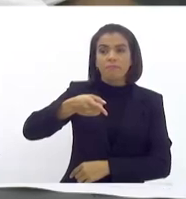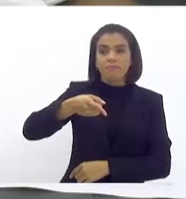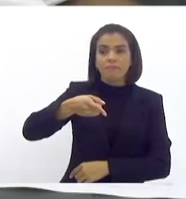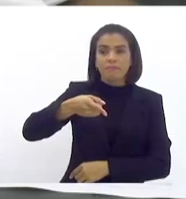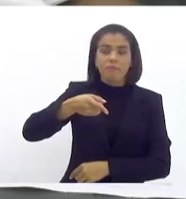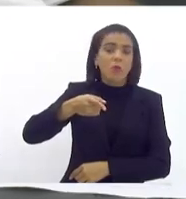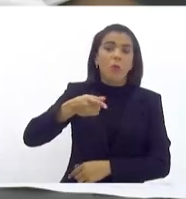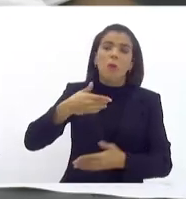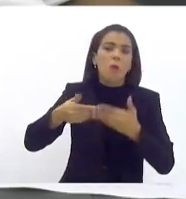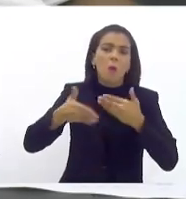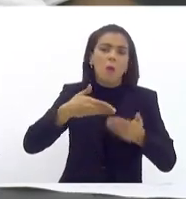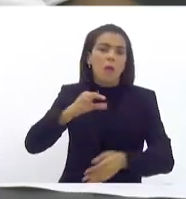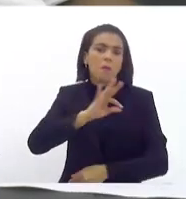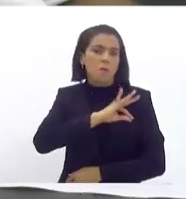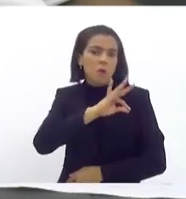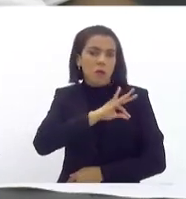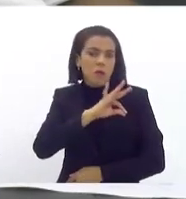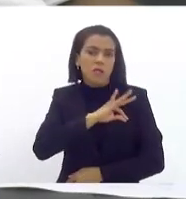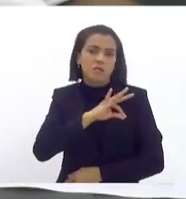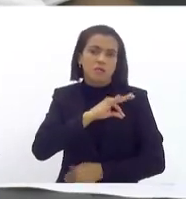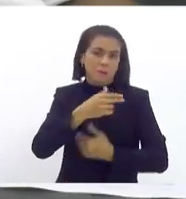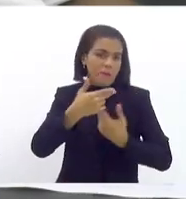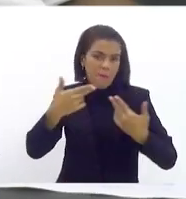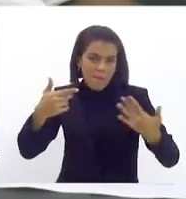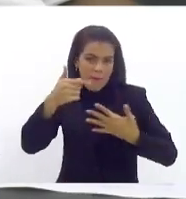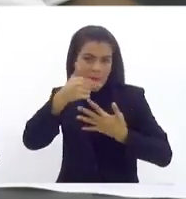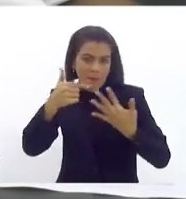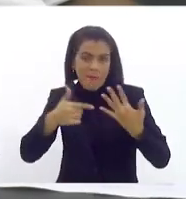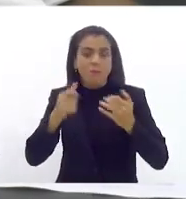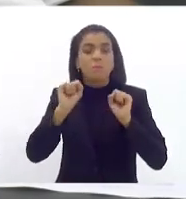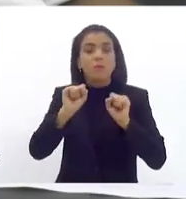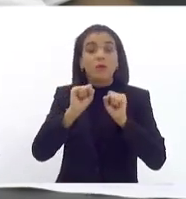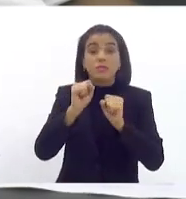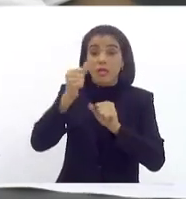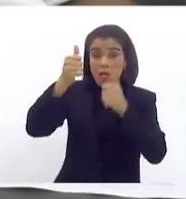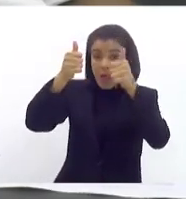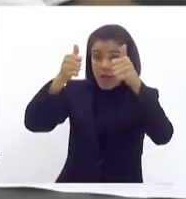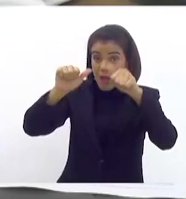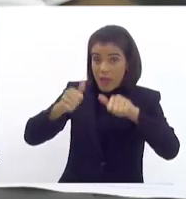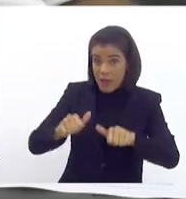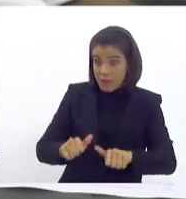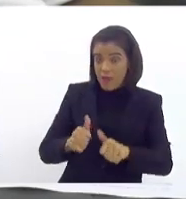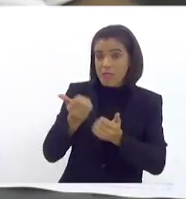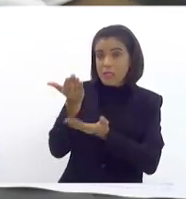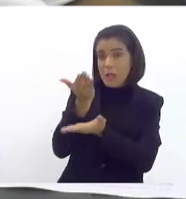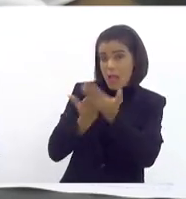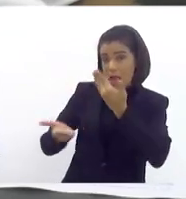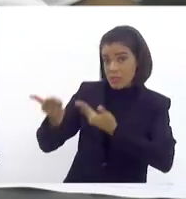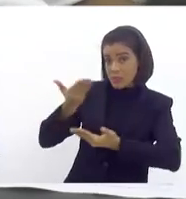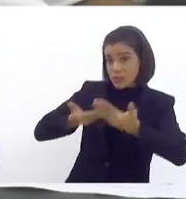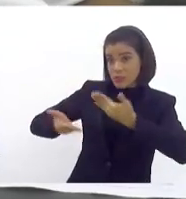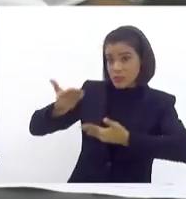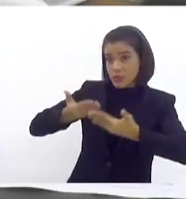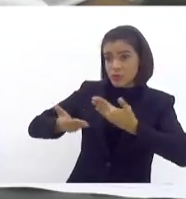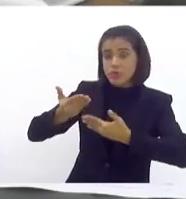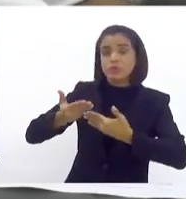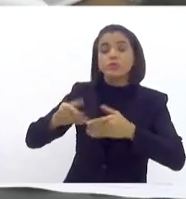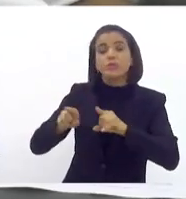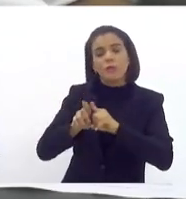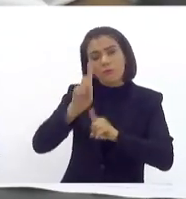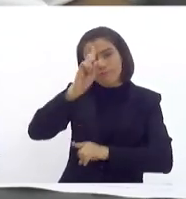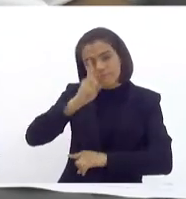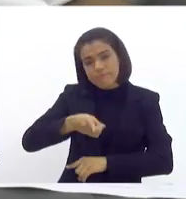qualquer policial que se envolver numa ocorrência poderá ser avaliado, ter assistência, tal, tal, tal. E determina ainda